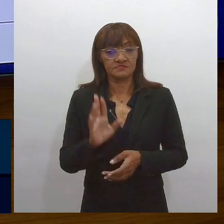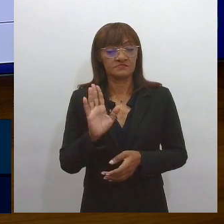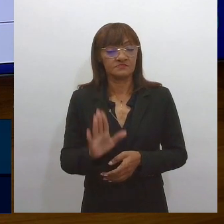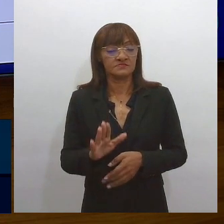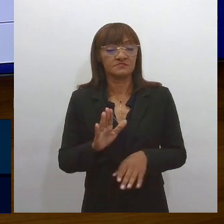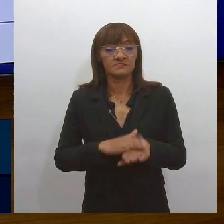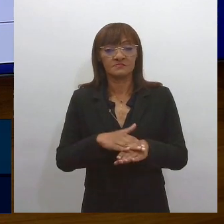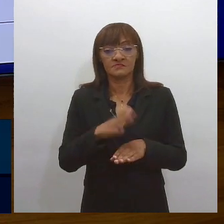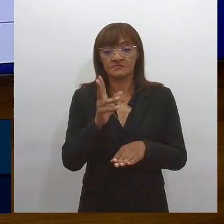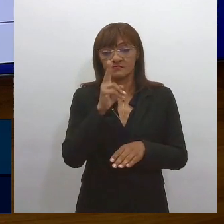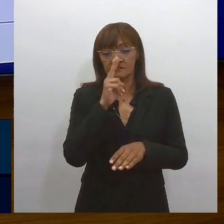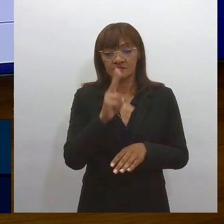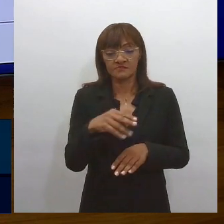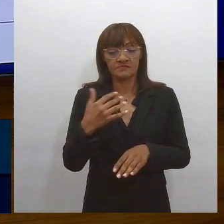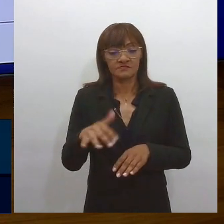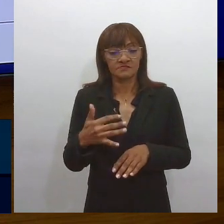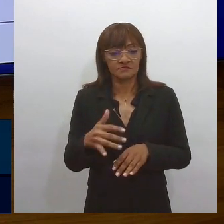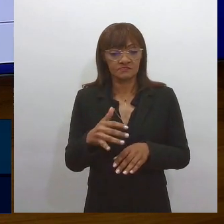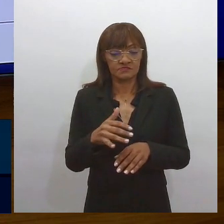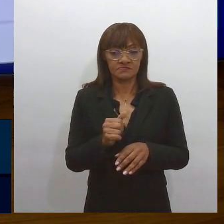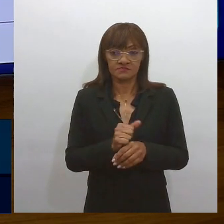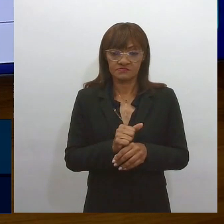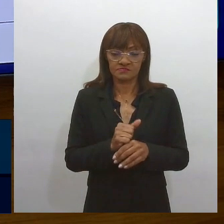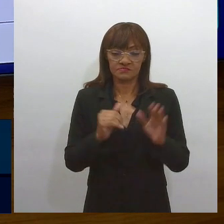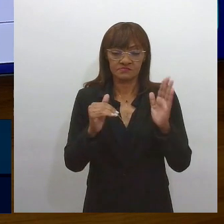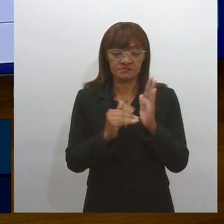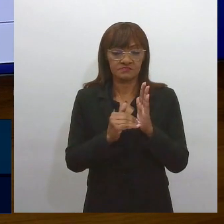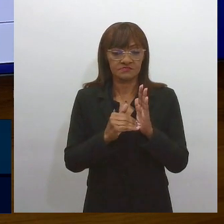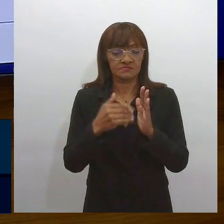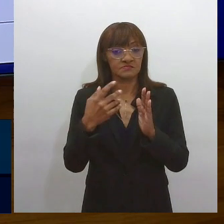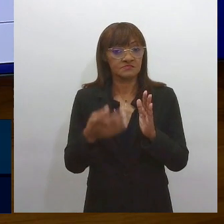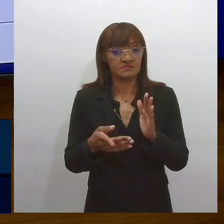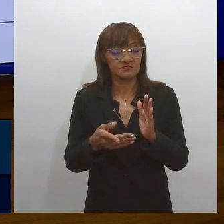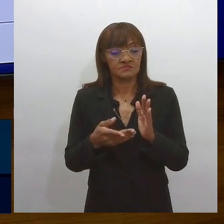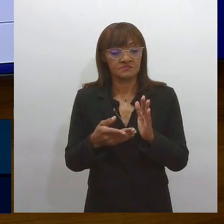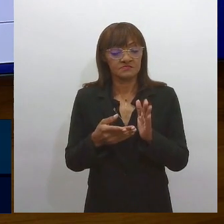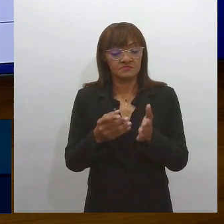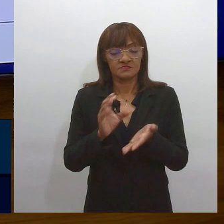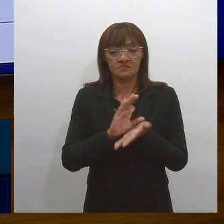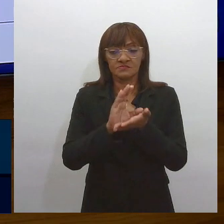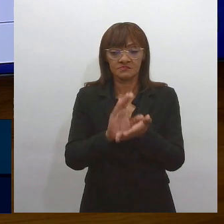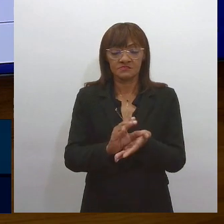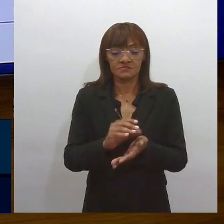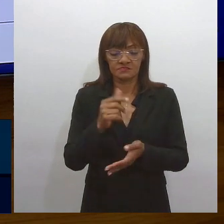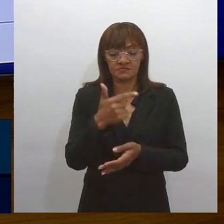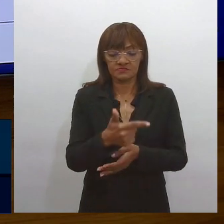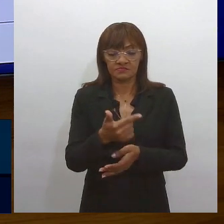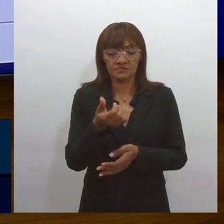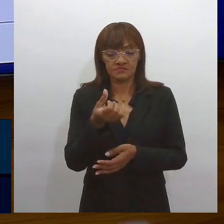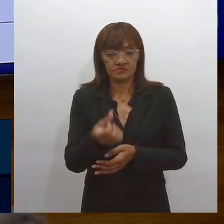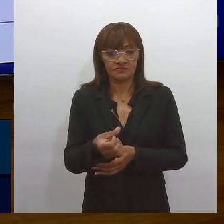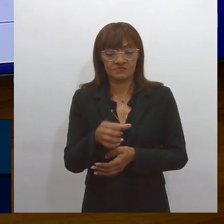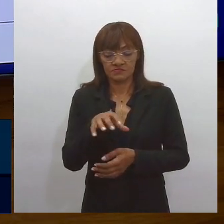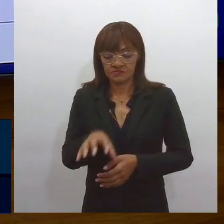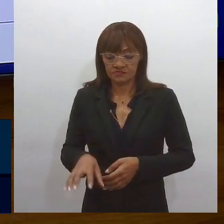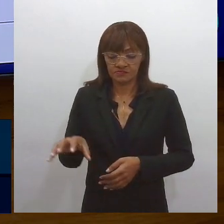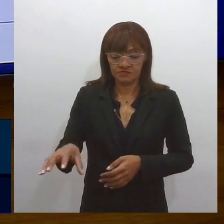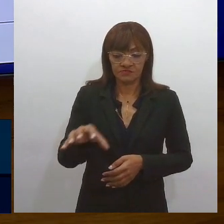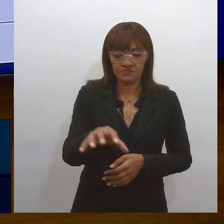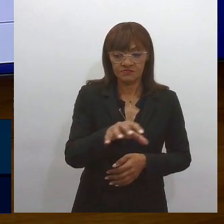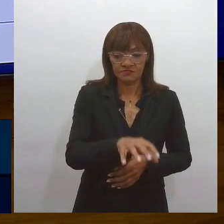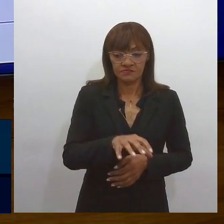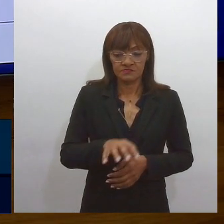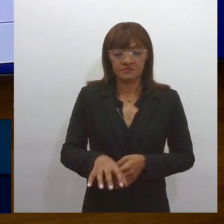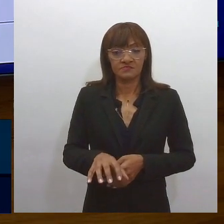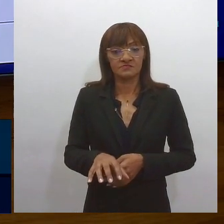Explanada temos estamos divididos em 26 superintendências regionais cada uma em cada estado brasileiro